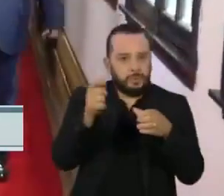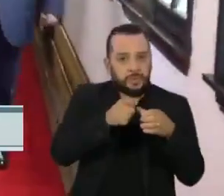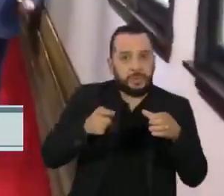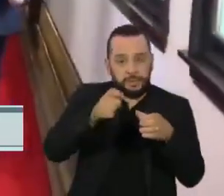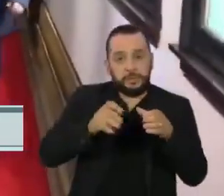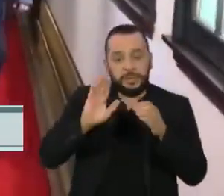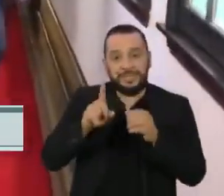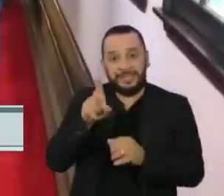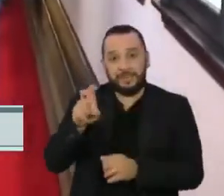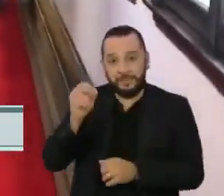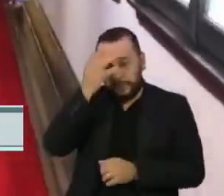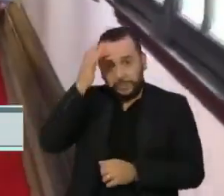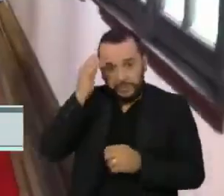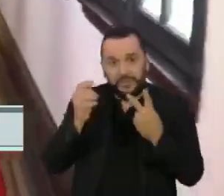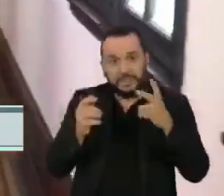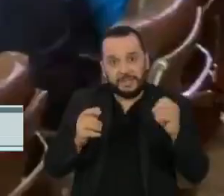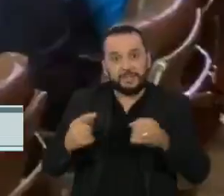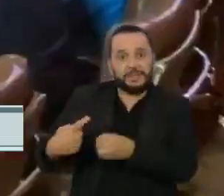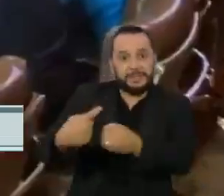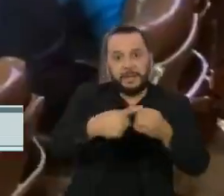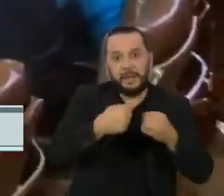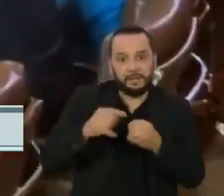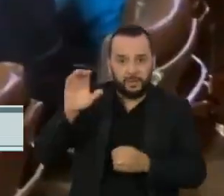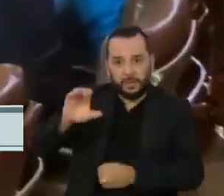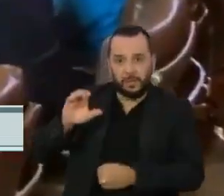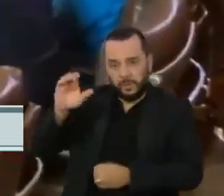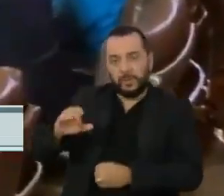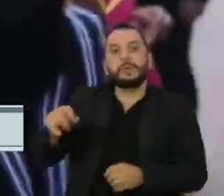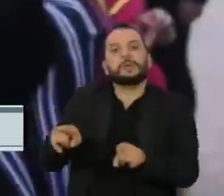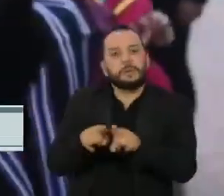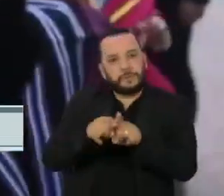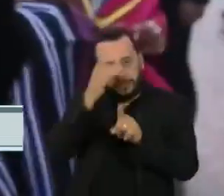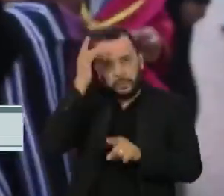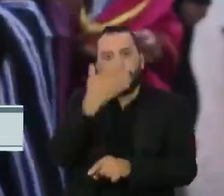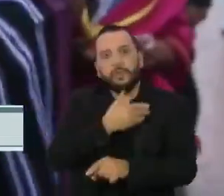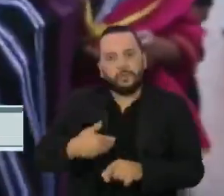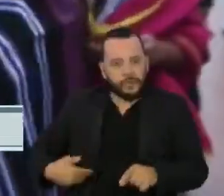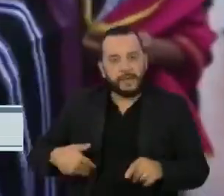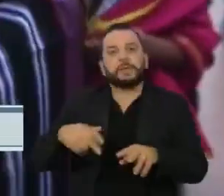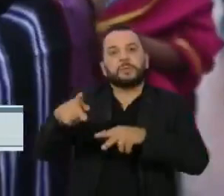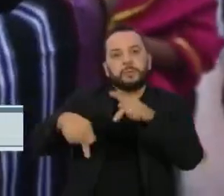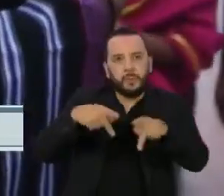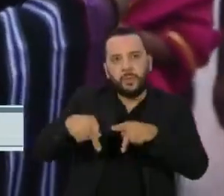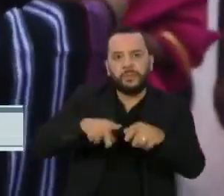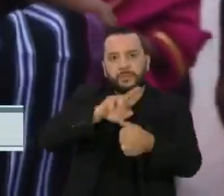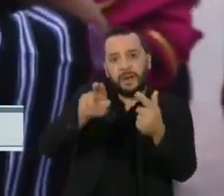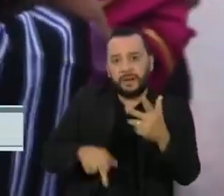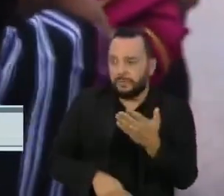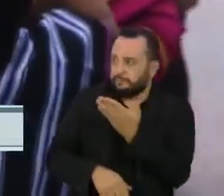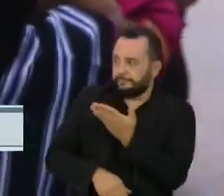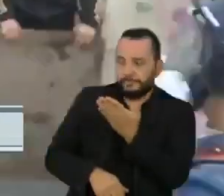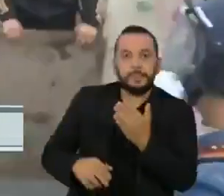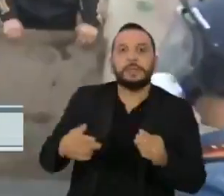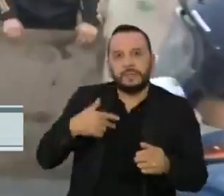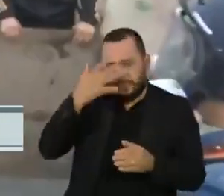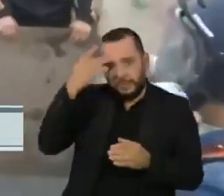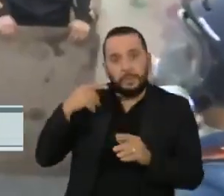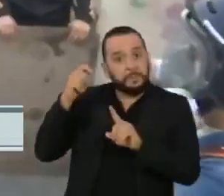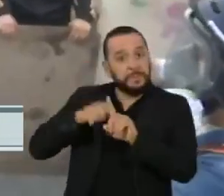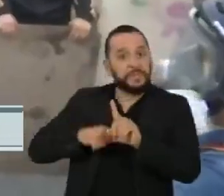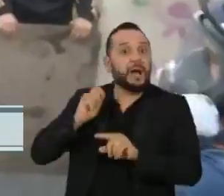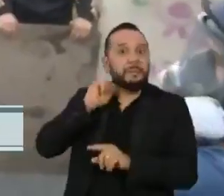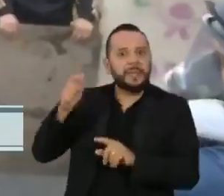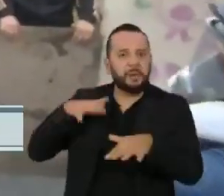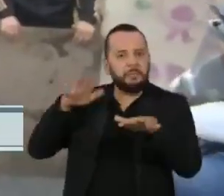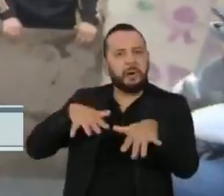Colômbia entre manifestantes organizações sociais e autoridades públicas em abril deste ano milhares de colombianos foram às ruas em todo